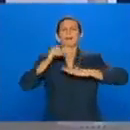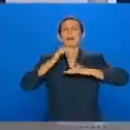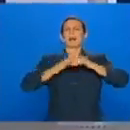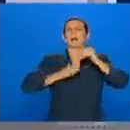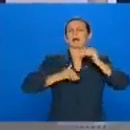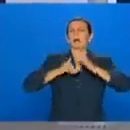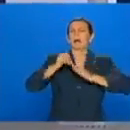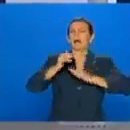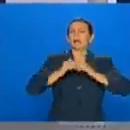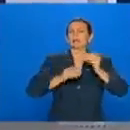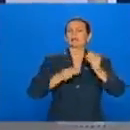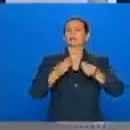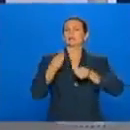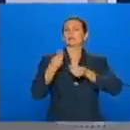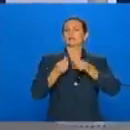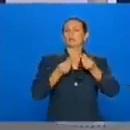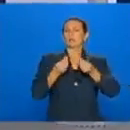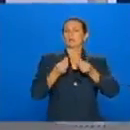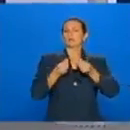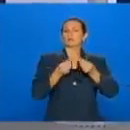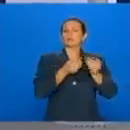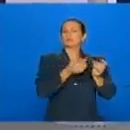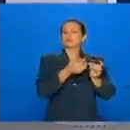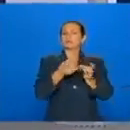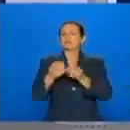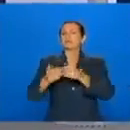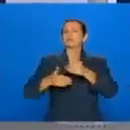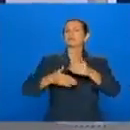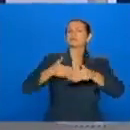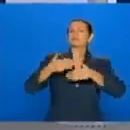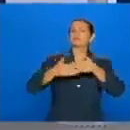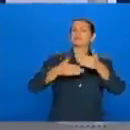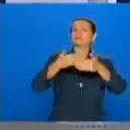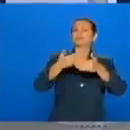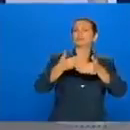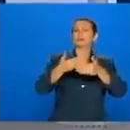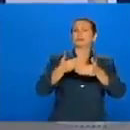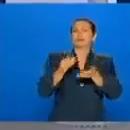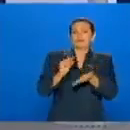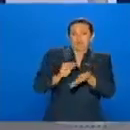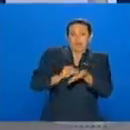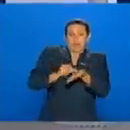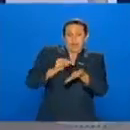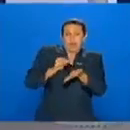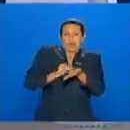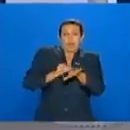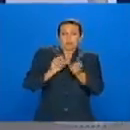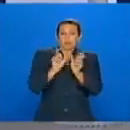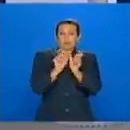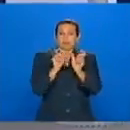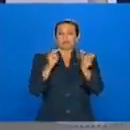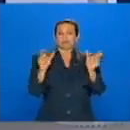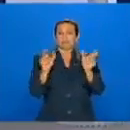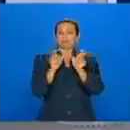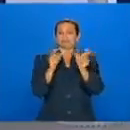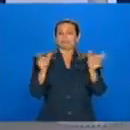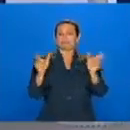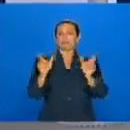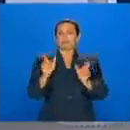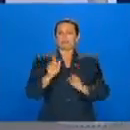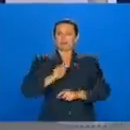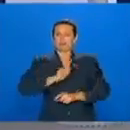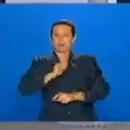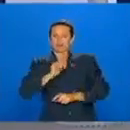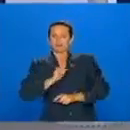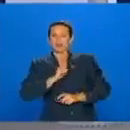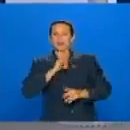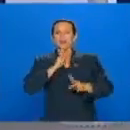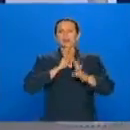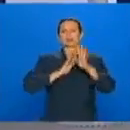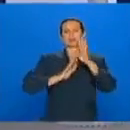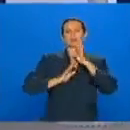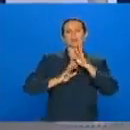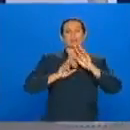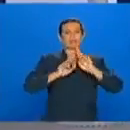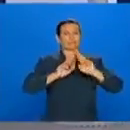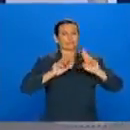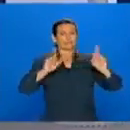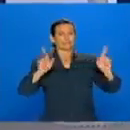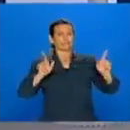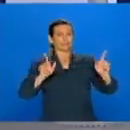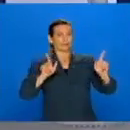e pouquíssimo conhecimento gramatical. Isso vai contra o processo científico, que se aperfeiçoa o